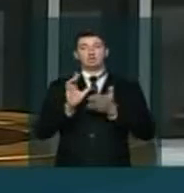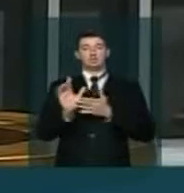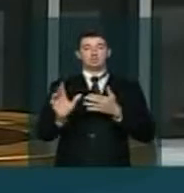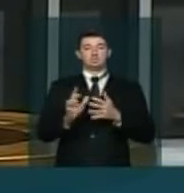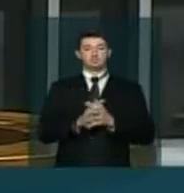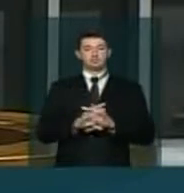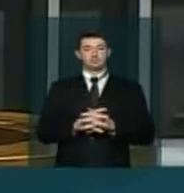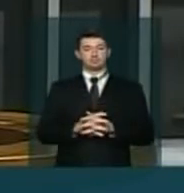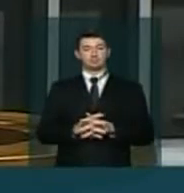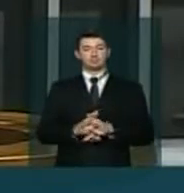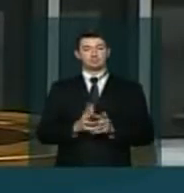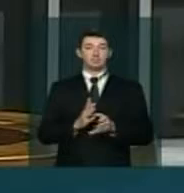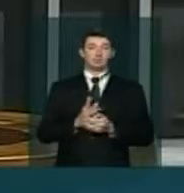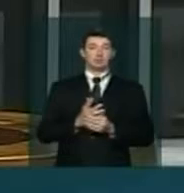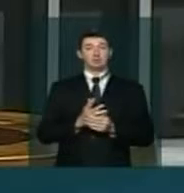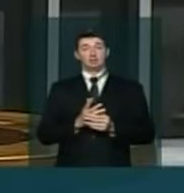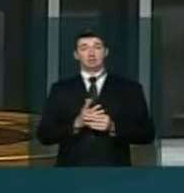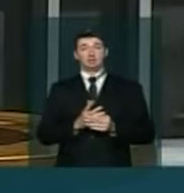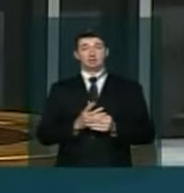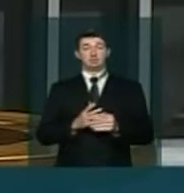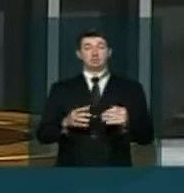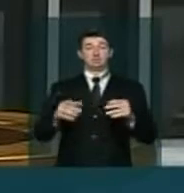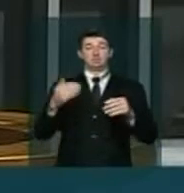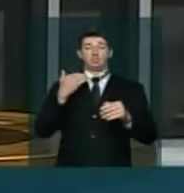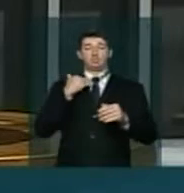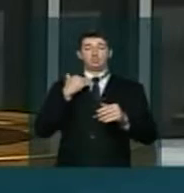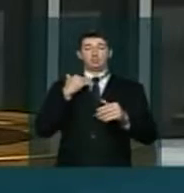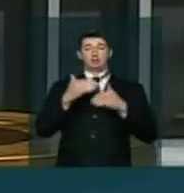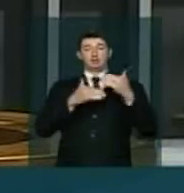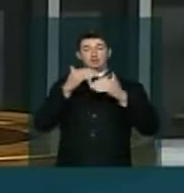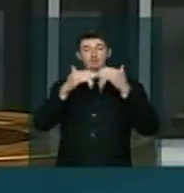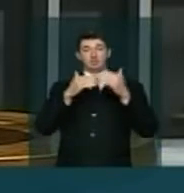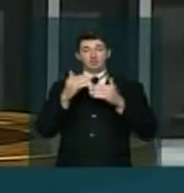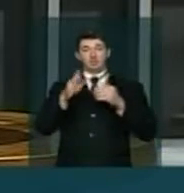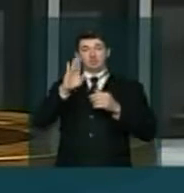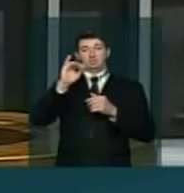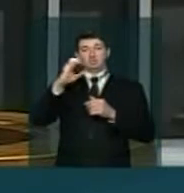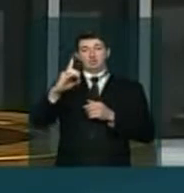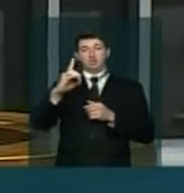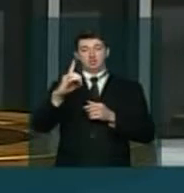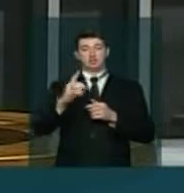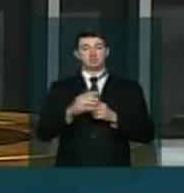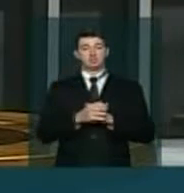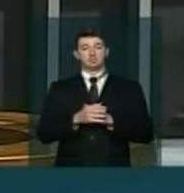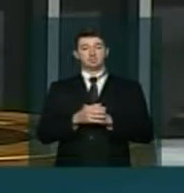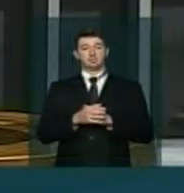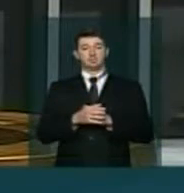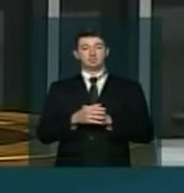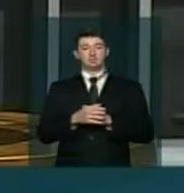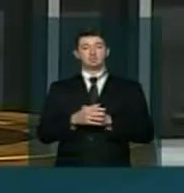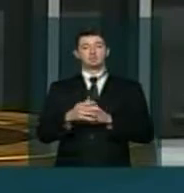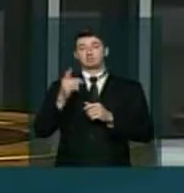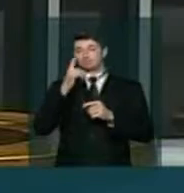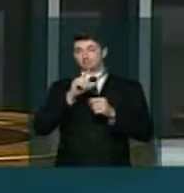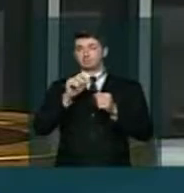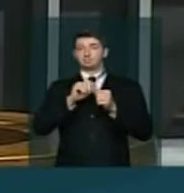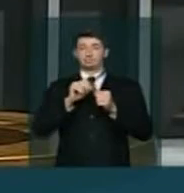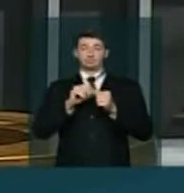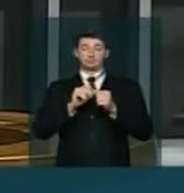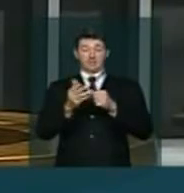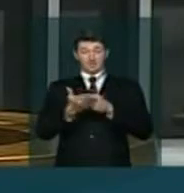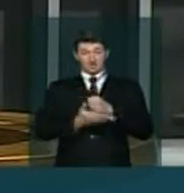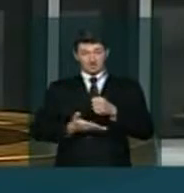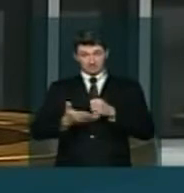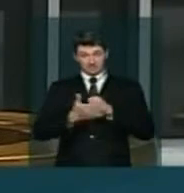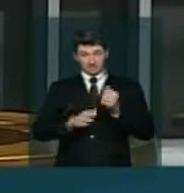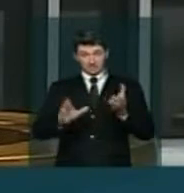investimento. E o Banco Interamericano de Desenvolvimento, o BID, também reformulou na sua matriz